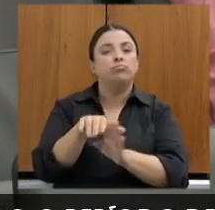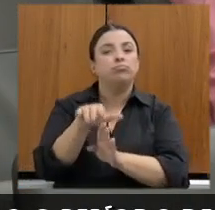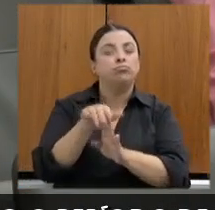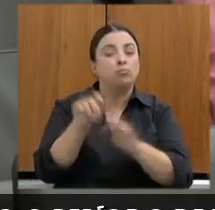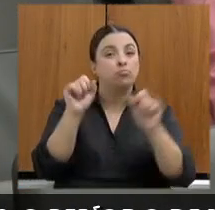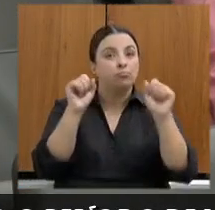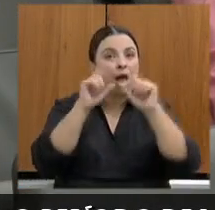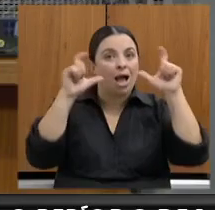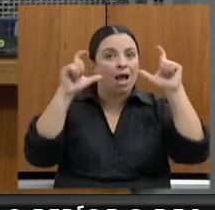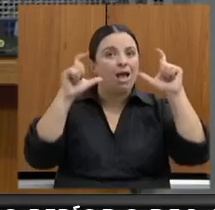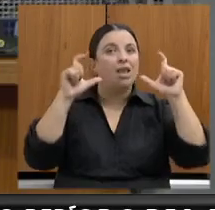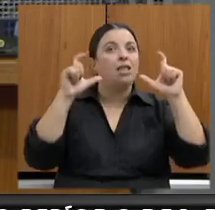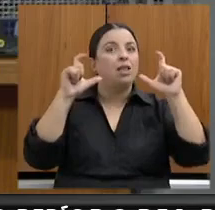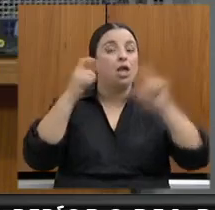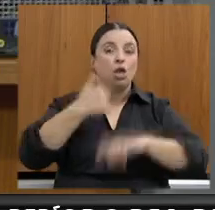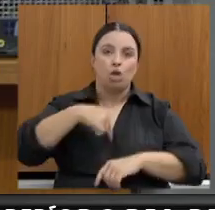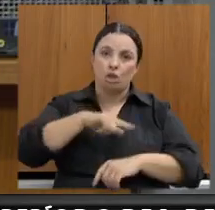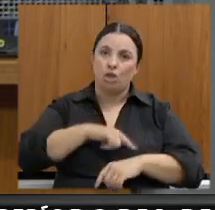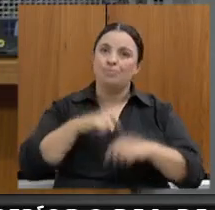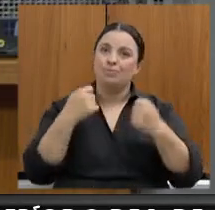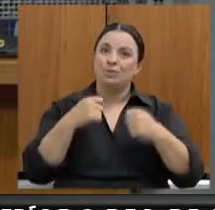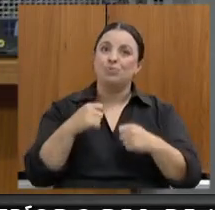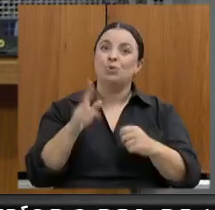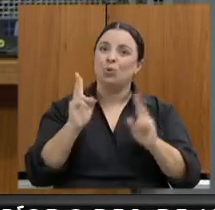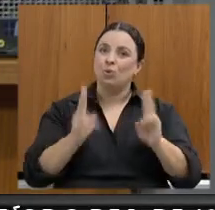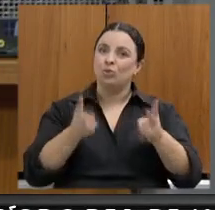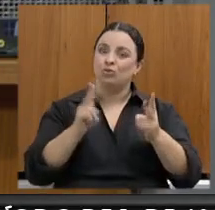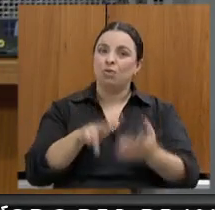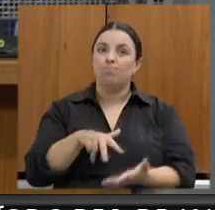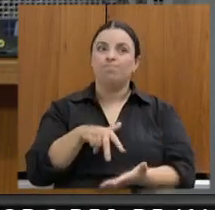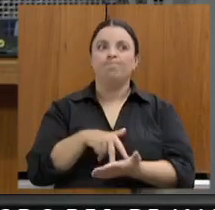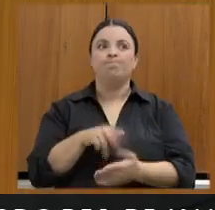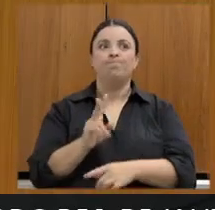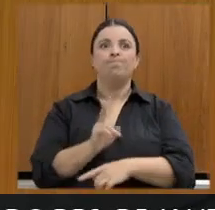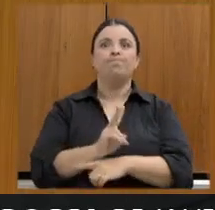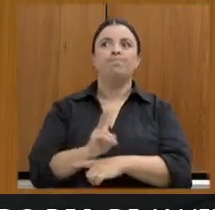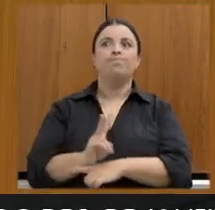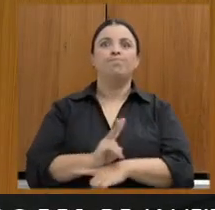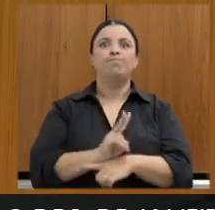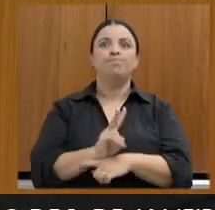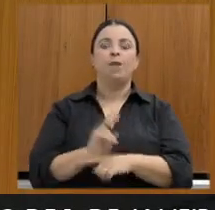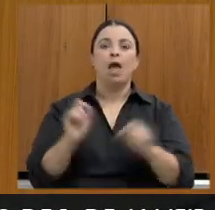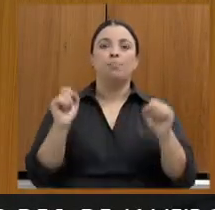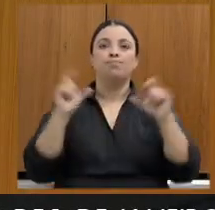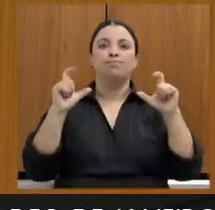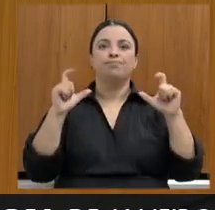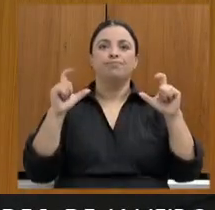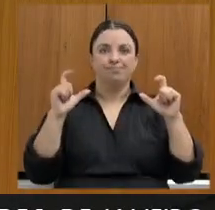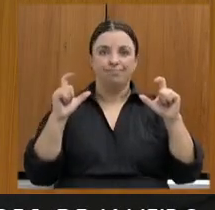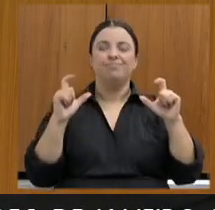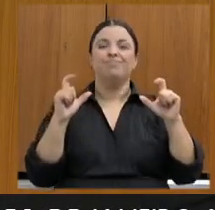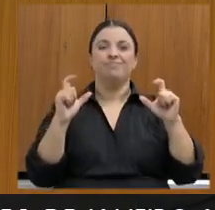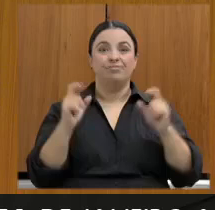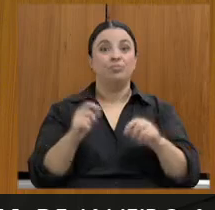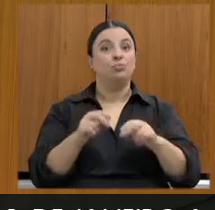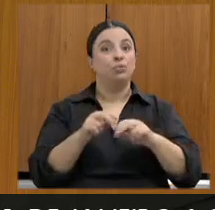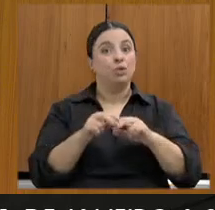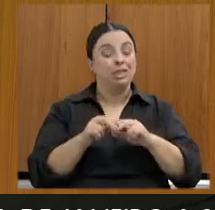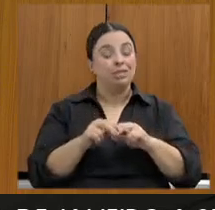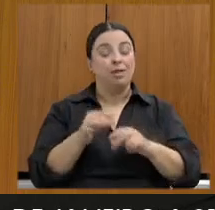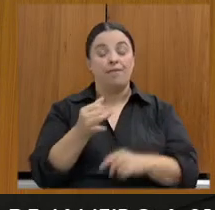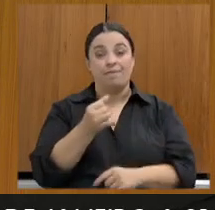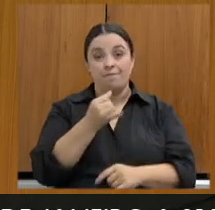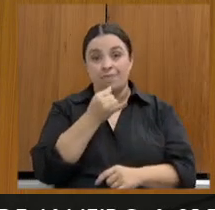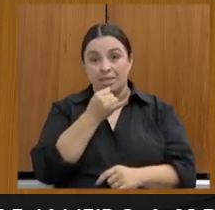precisamos continuar de prontidão Comandante é porque infelizmente nós